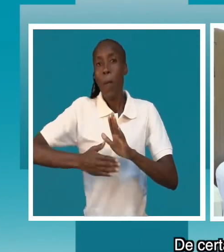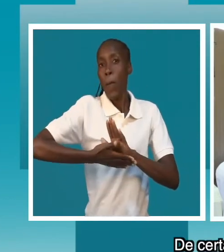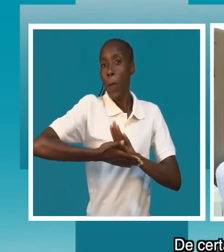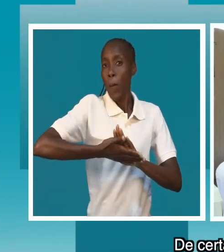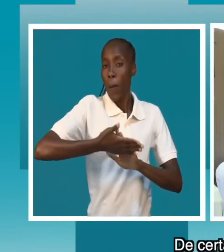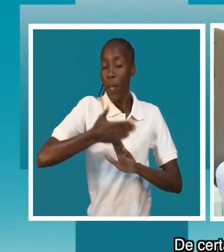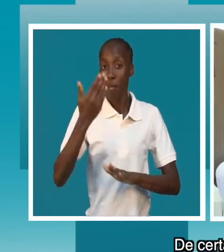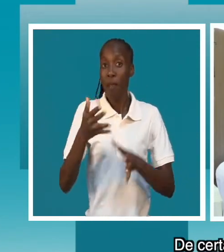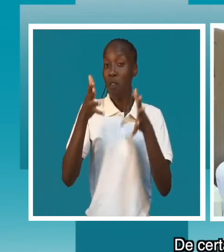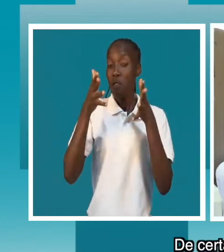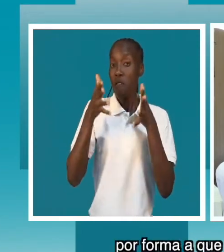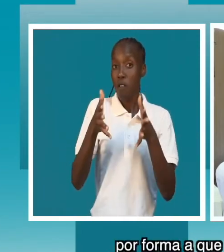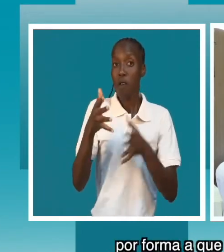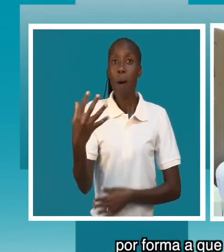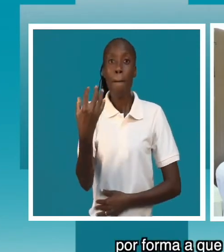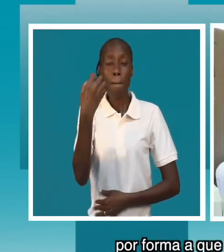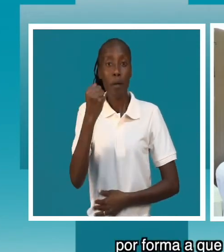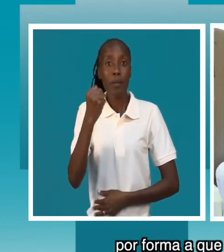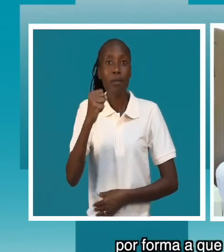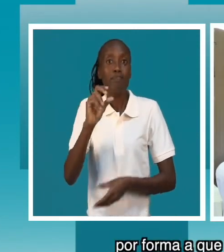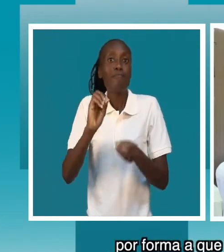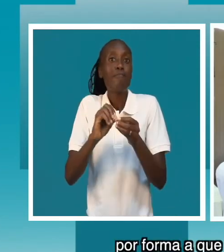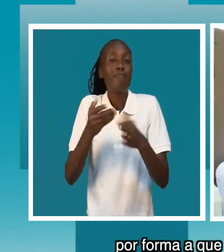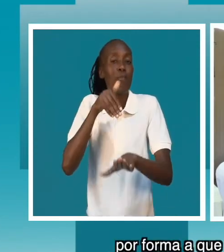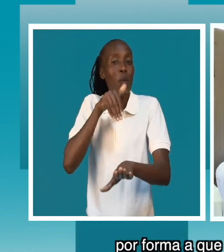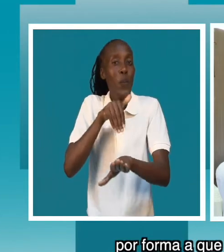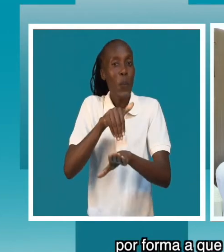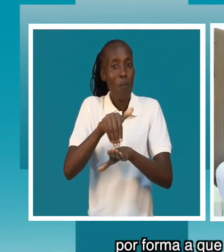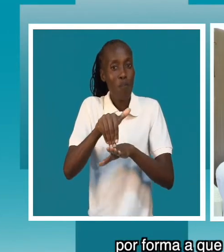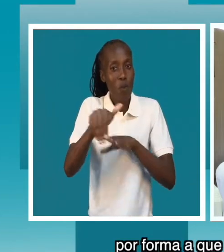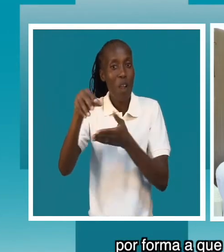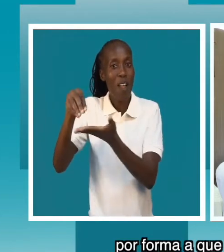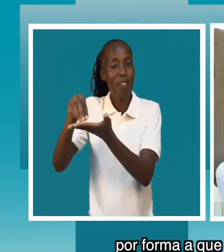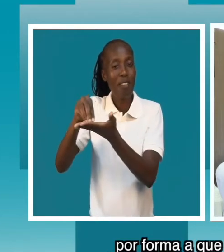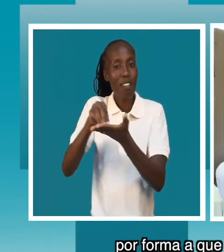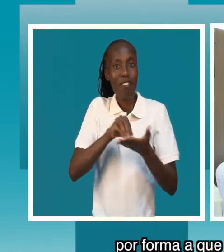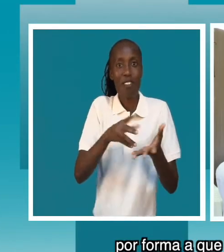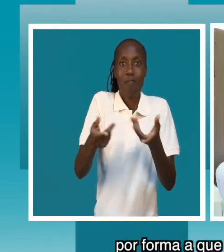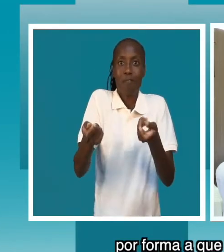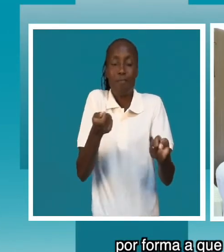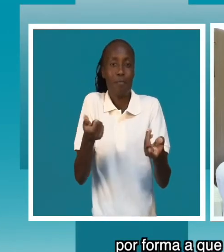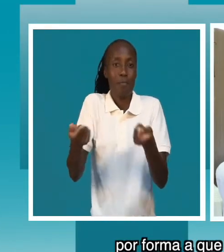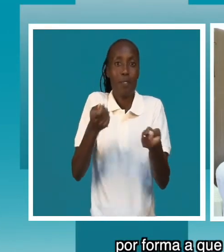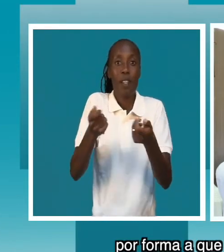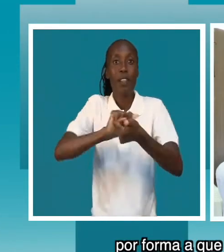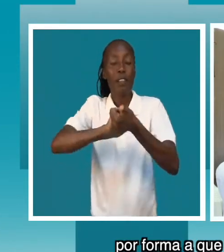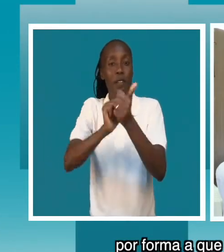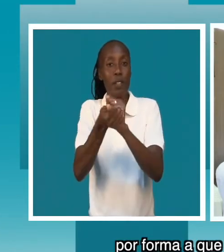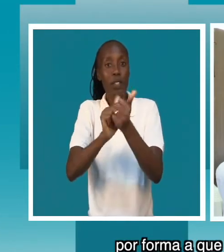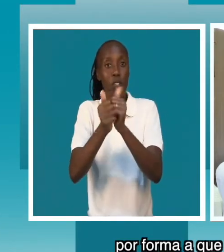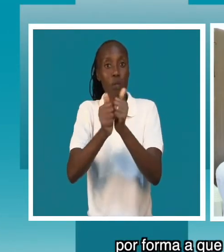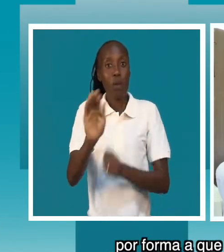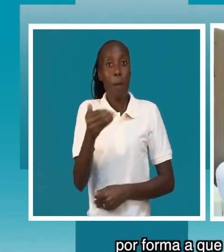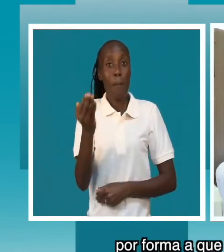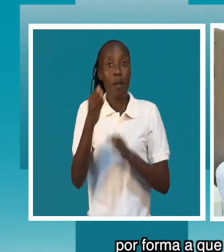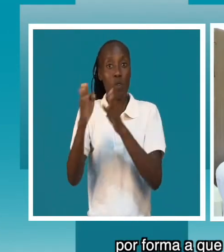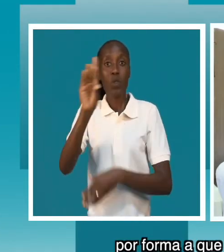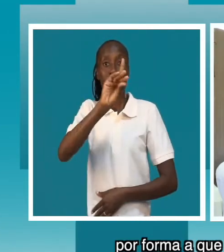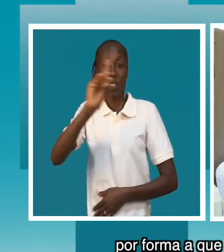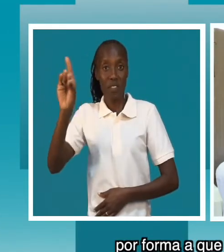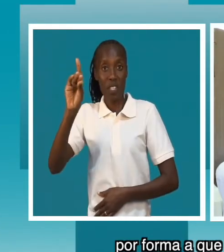ação mais proativa, por forma que possamos continuamente a trazer a dinâmica do